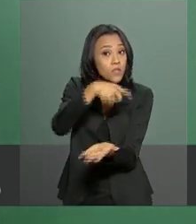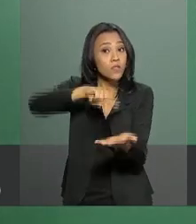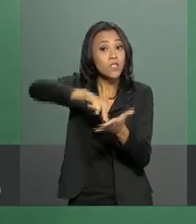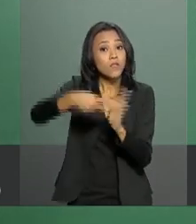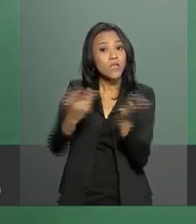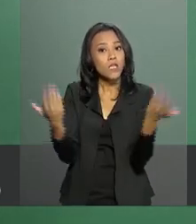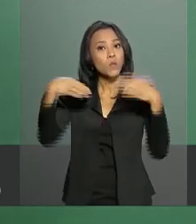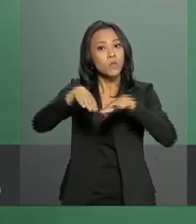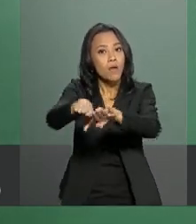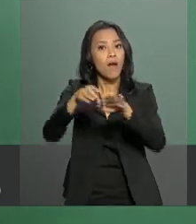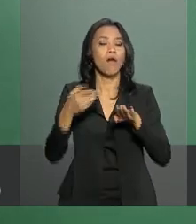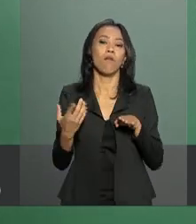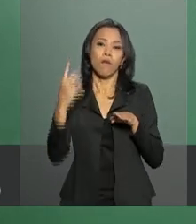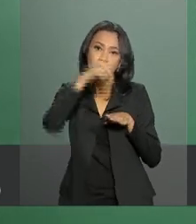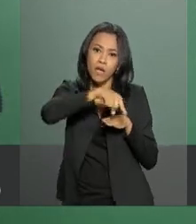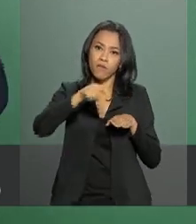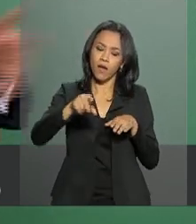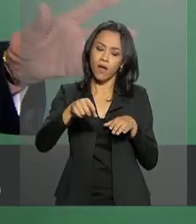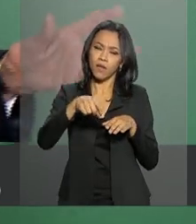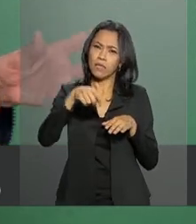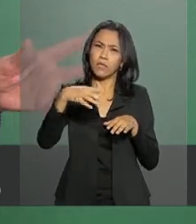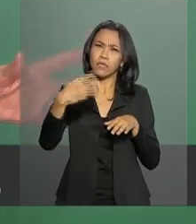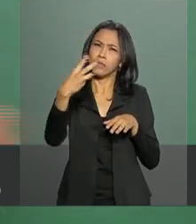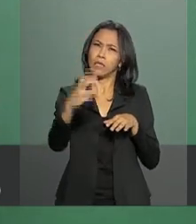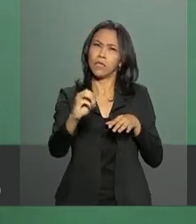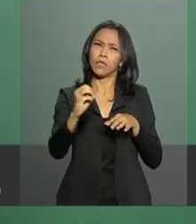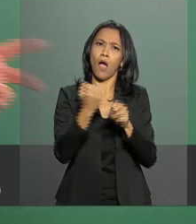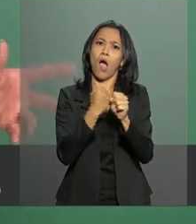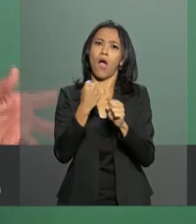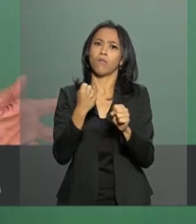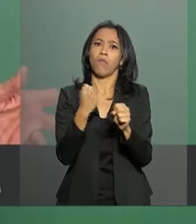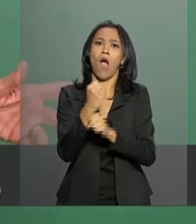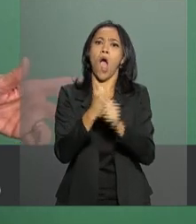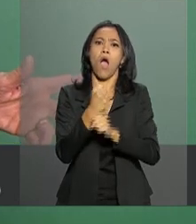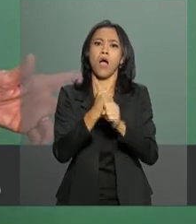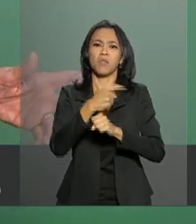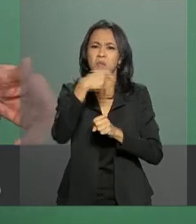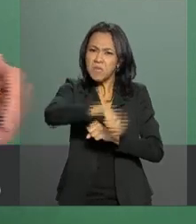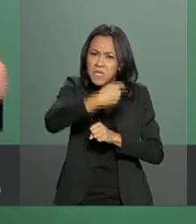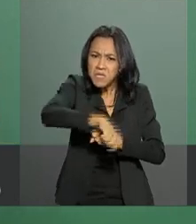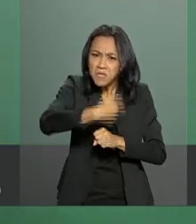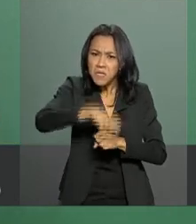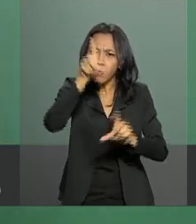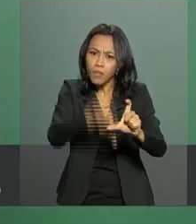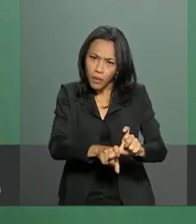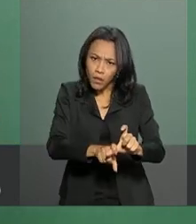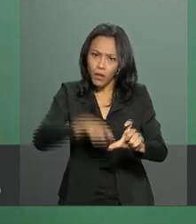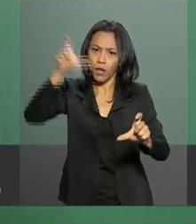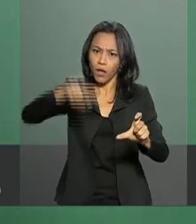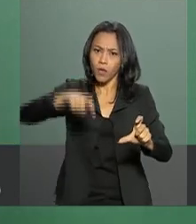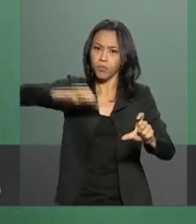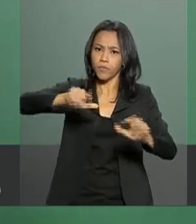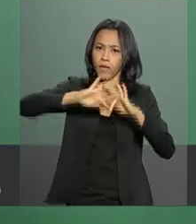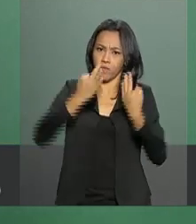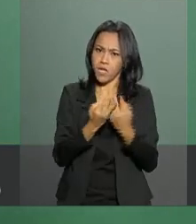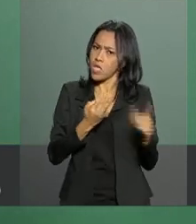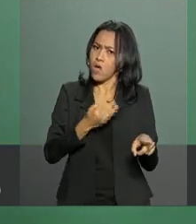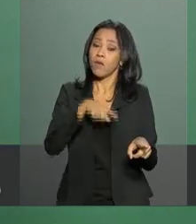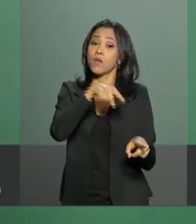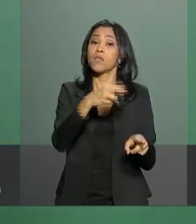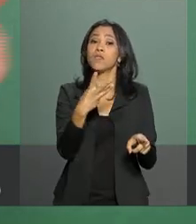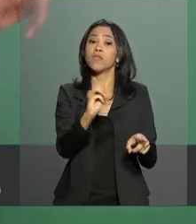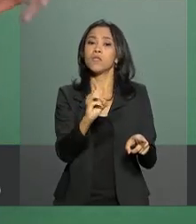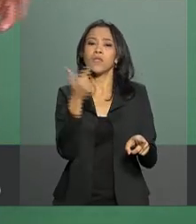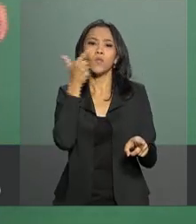crescendo o nosso ideal não é que daqui a 30 anos mas quando precisa do bolsa família o nosso ideal é que daqui a 30 anos haja uma